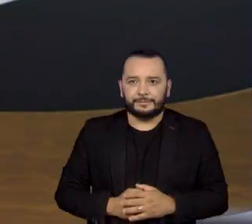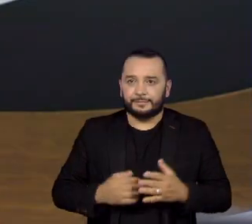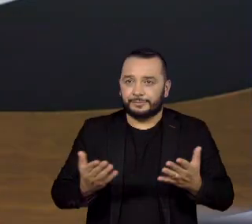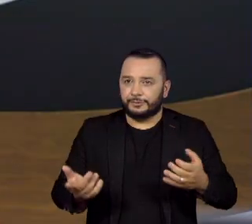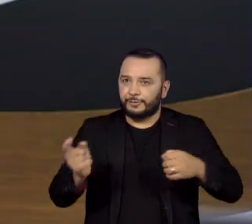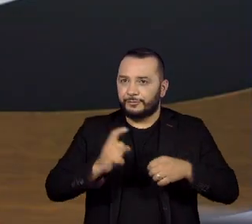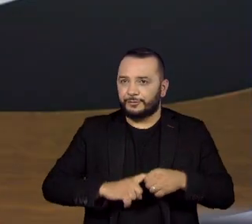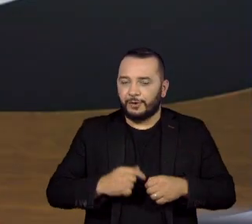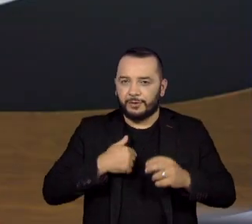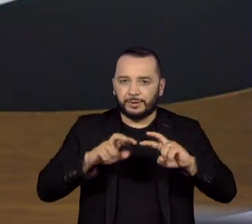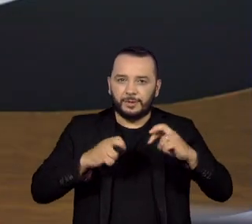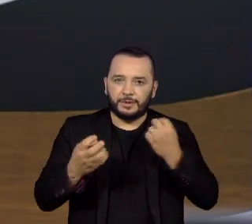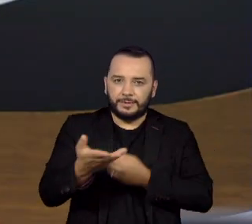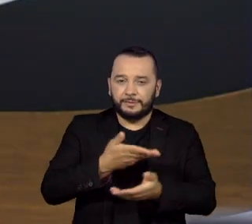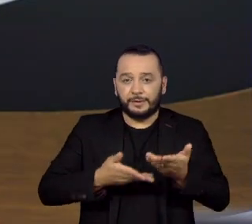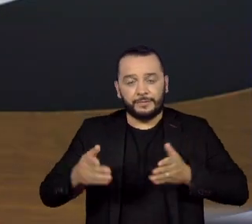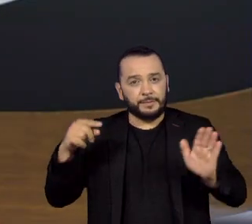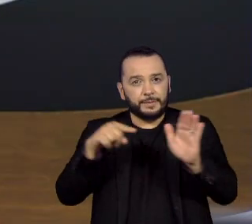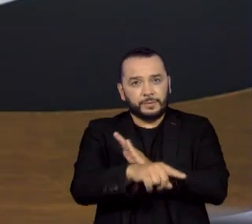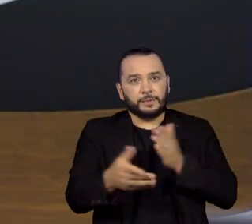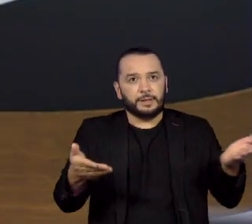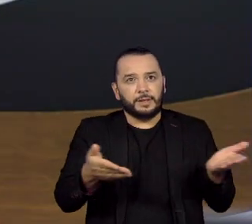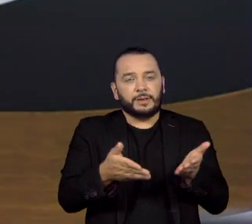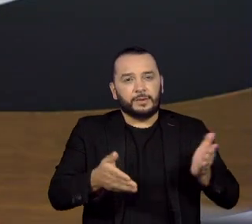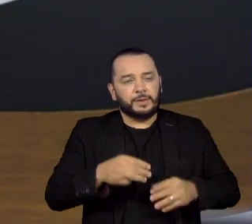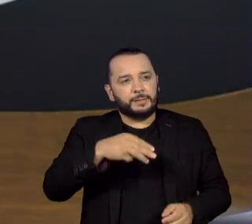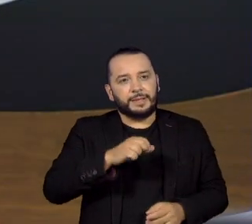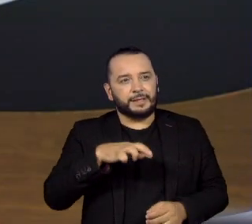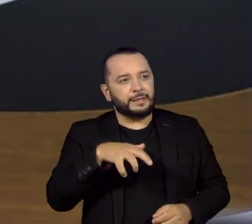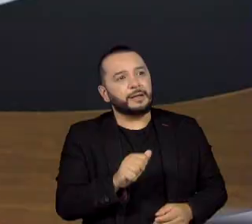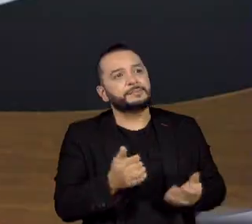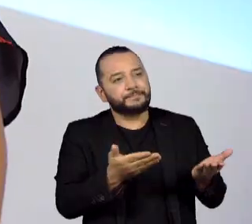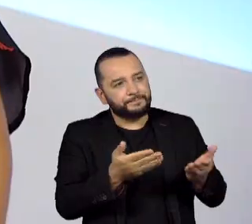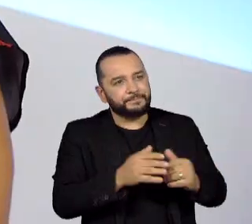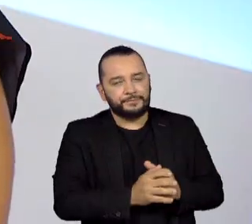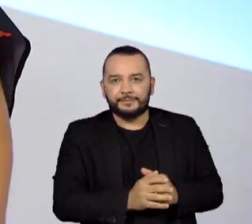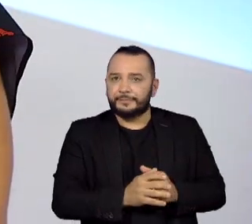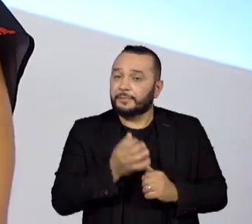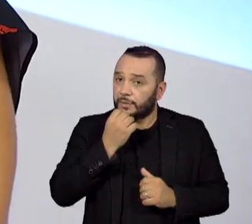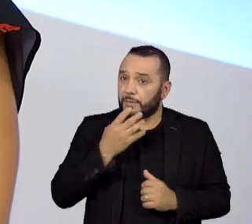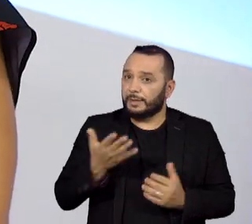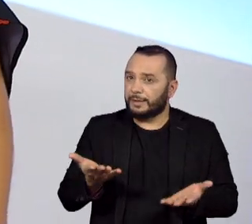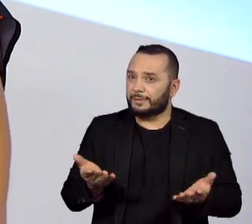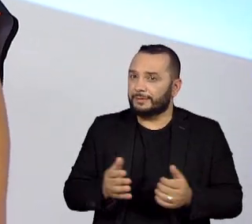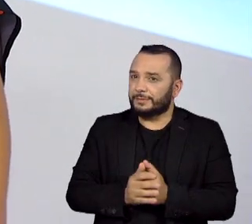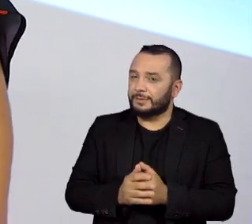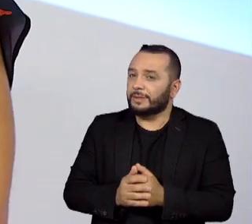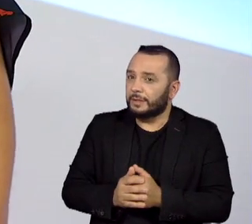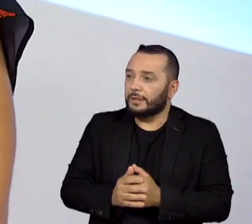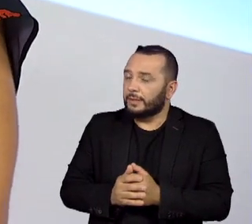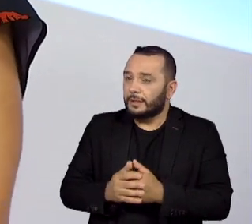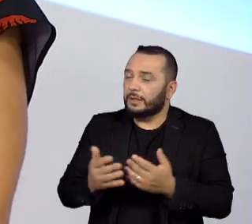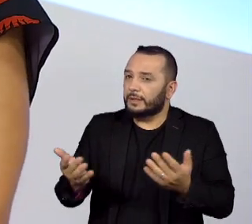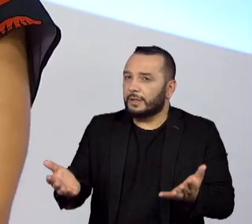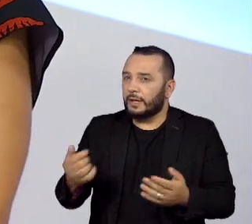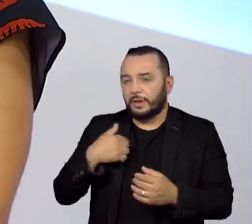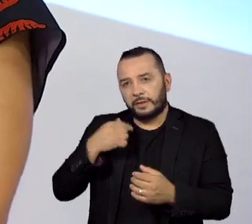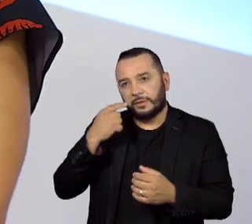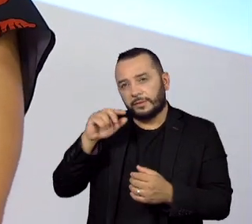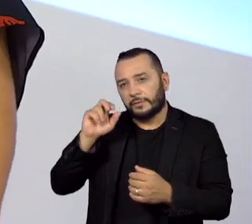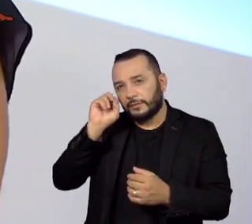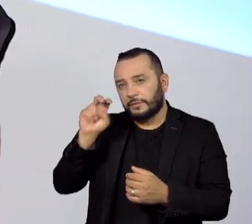Estamos de volta com o Roda Viva e a pergunta agora é da Marina Persson. Marina. Muito bem. Bom, eu lendo a